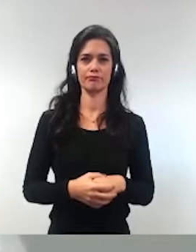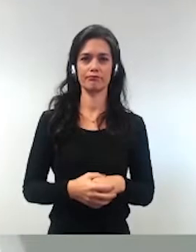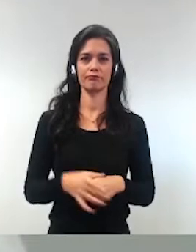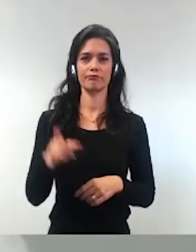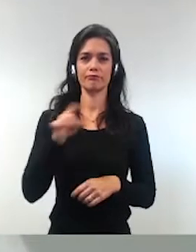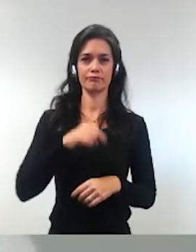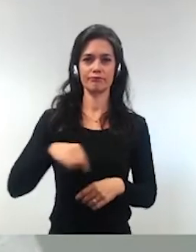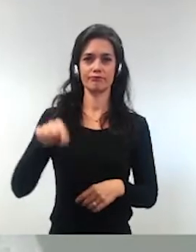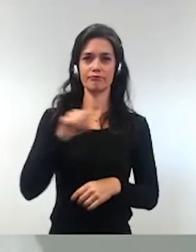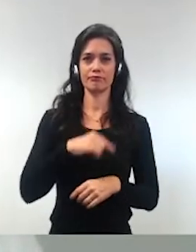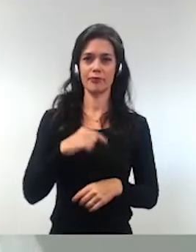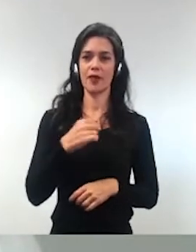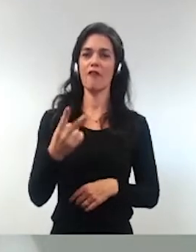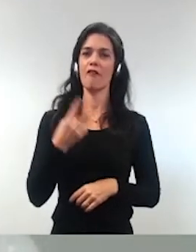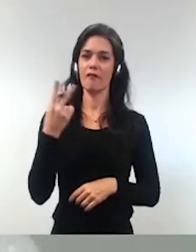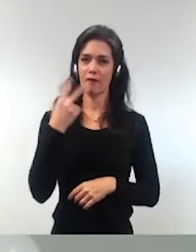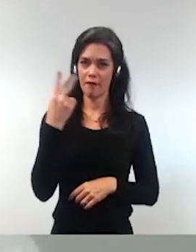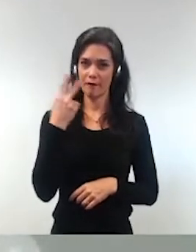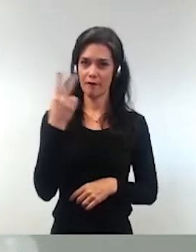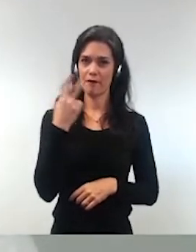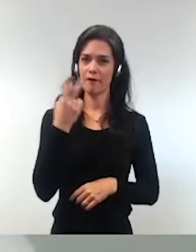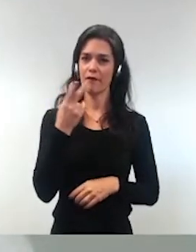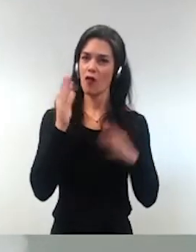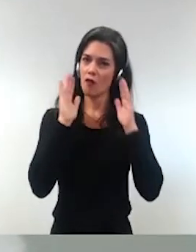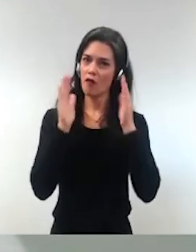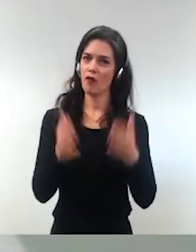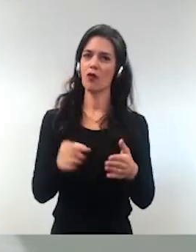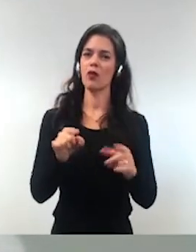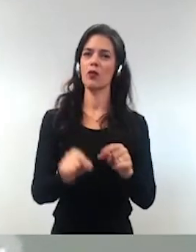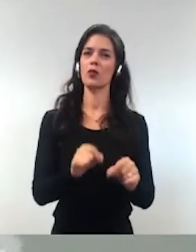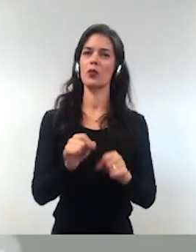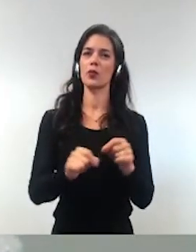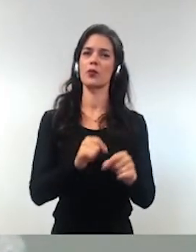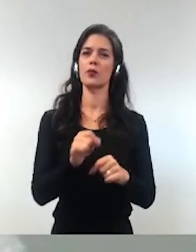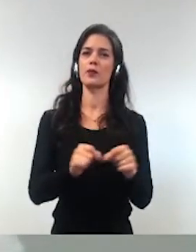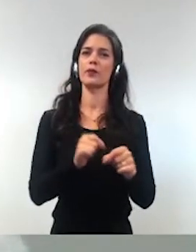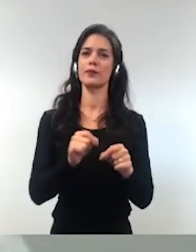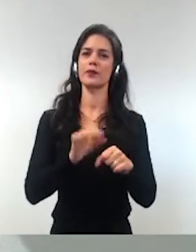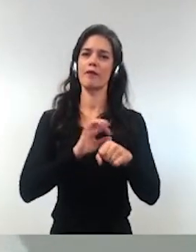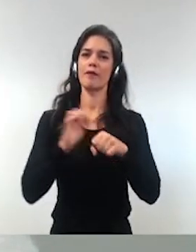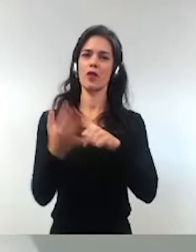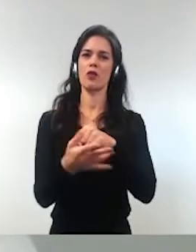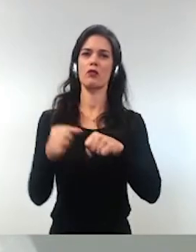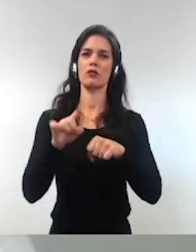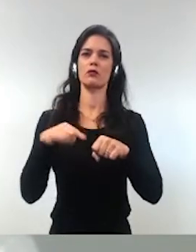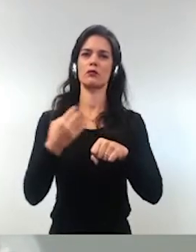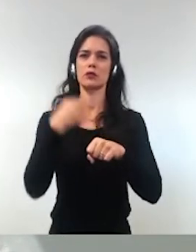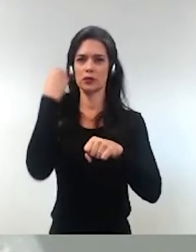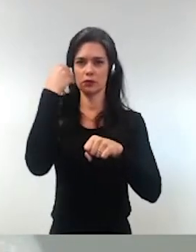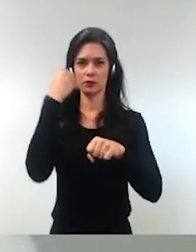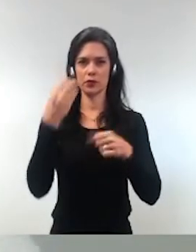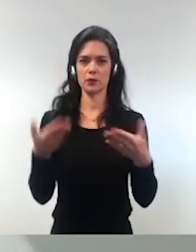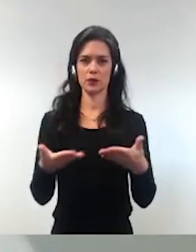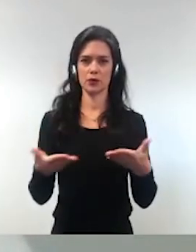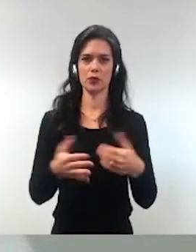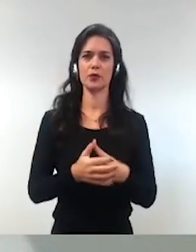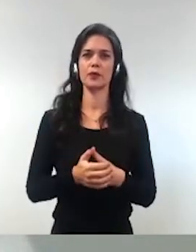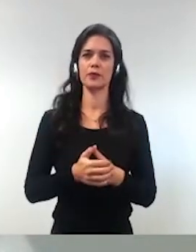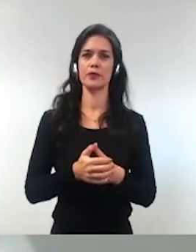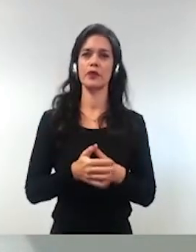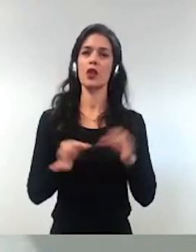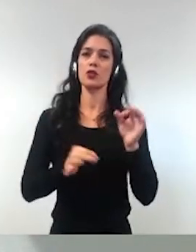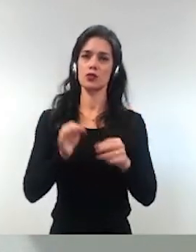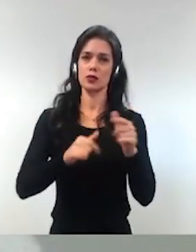são valores diretamente endereçados à questão da pandemia que nós estamos vivendo. A Justiça